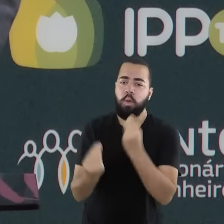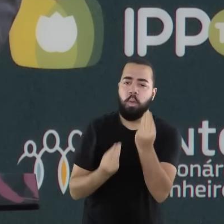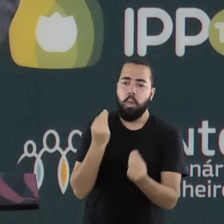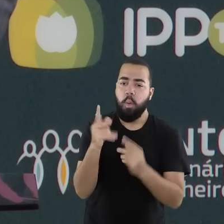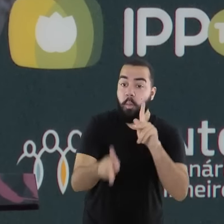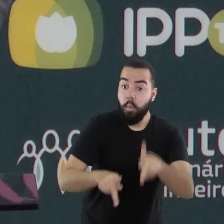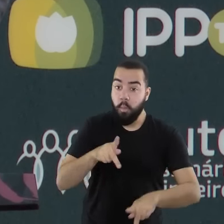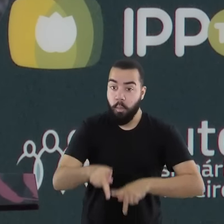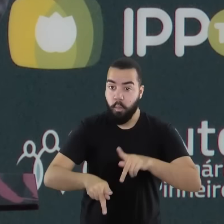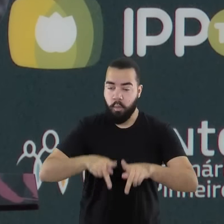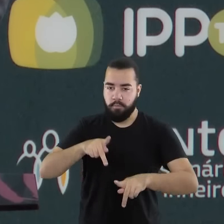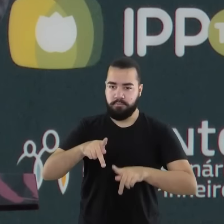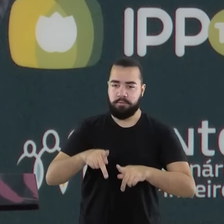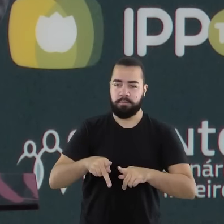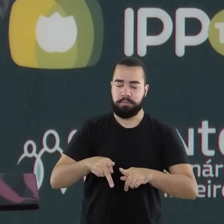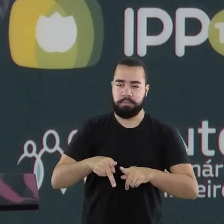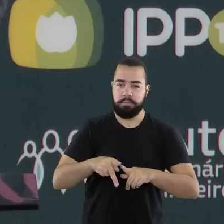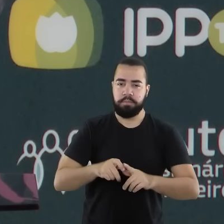povo